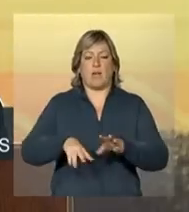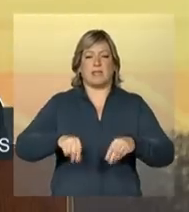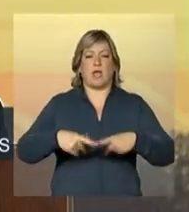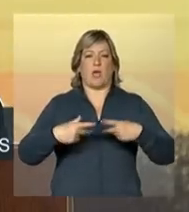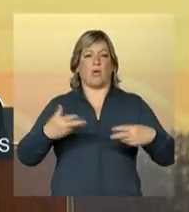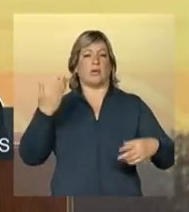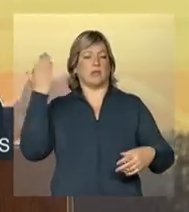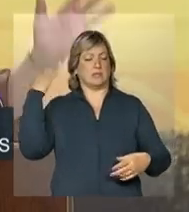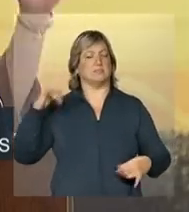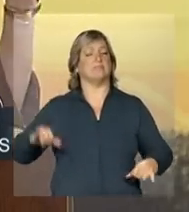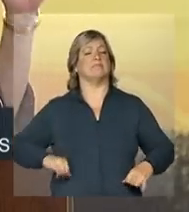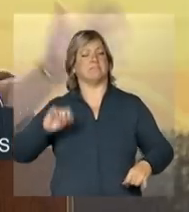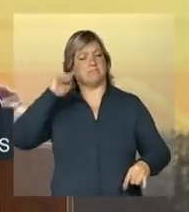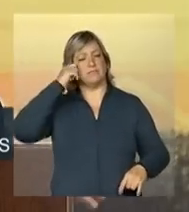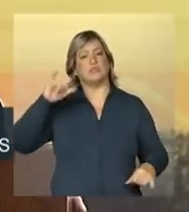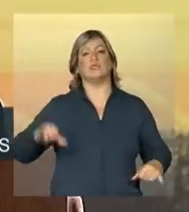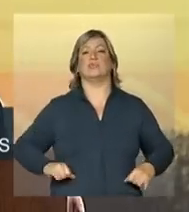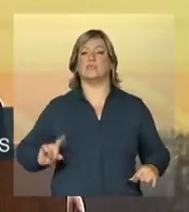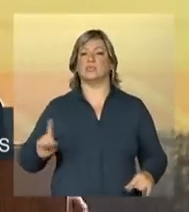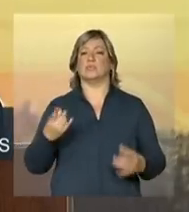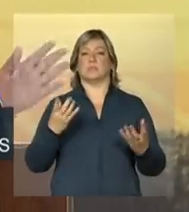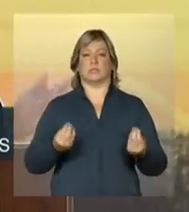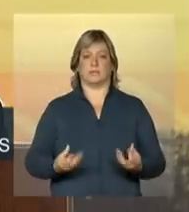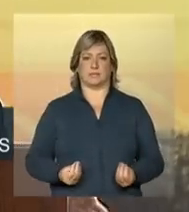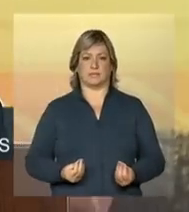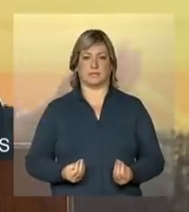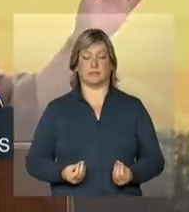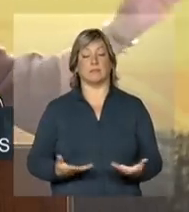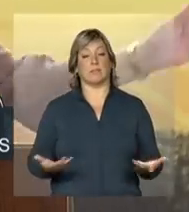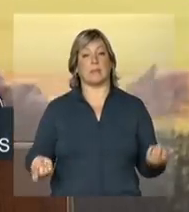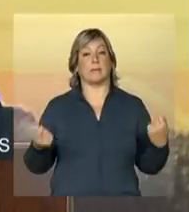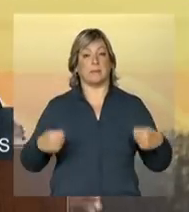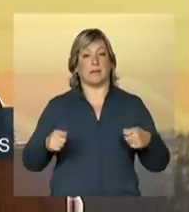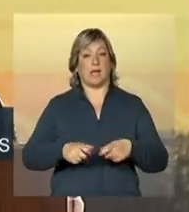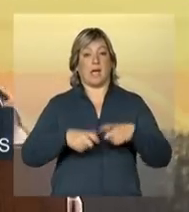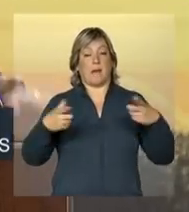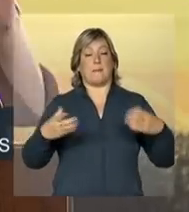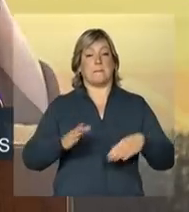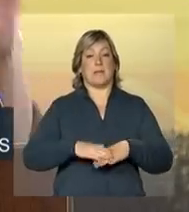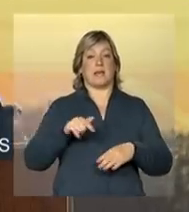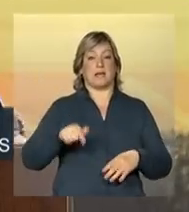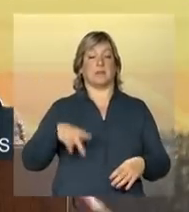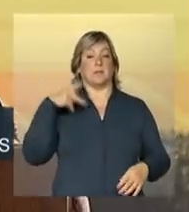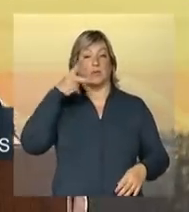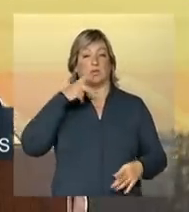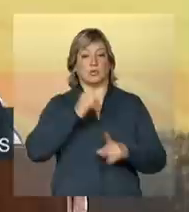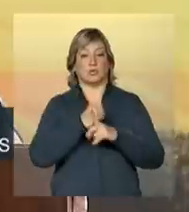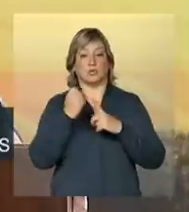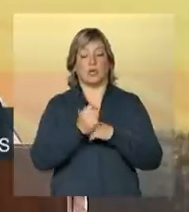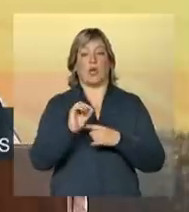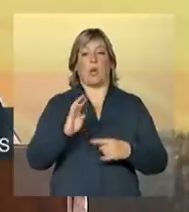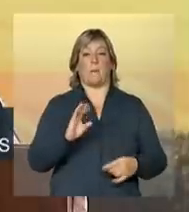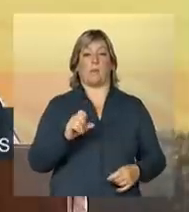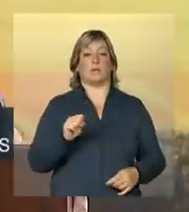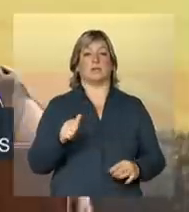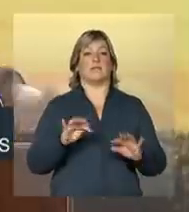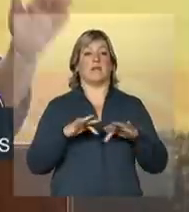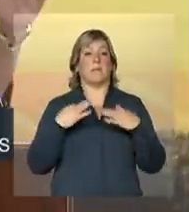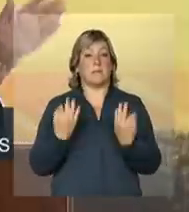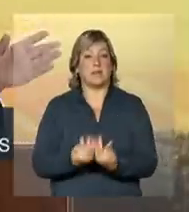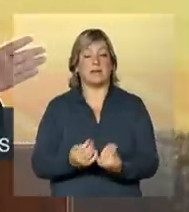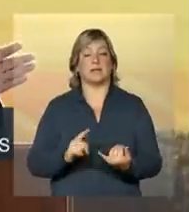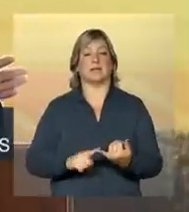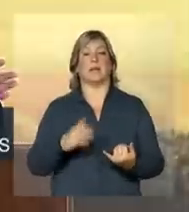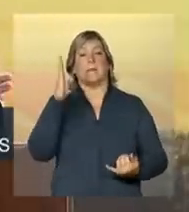combinar essa política Ampla social como é o caso do Bolsa Família do Brasil sem miséria